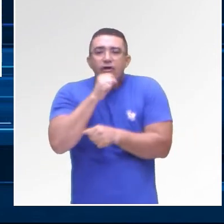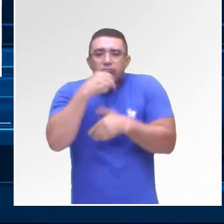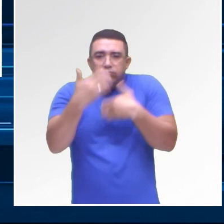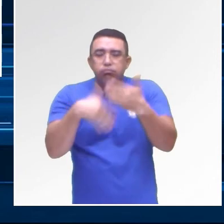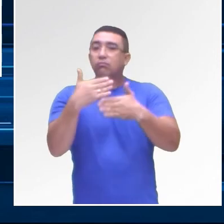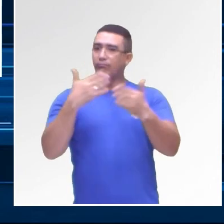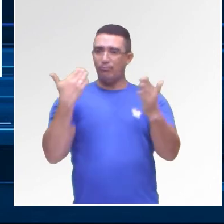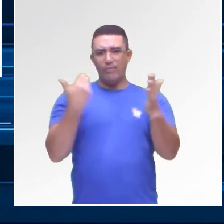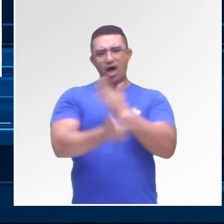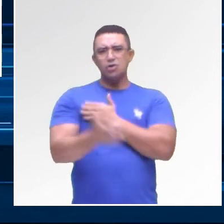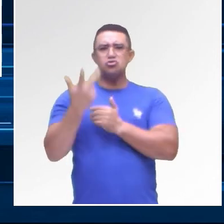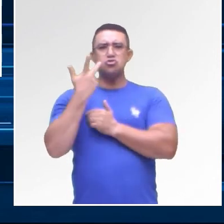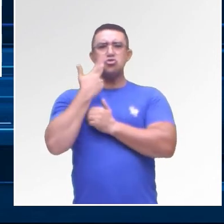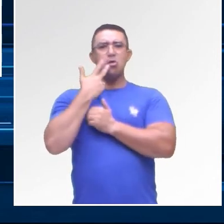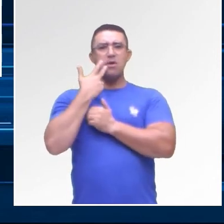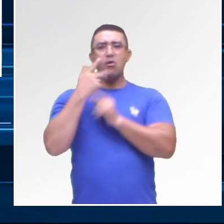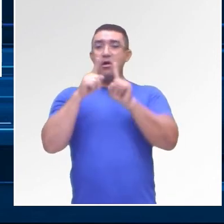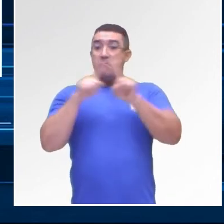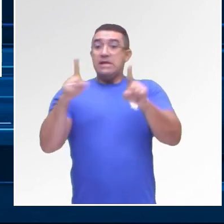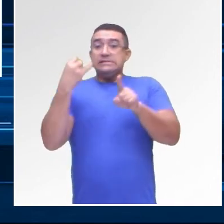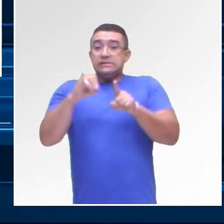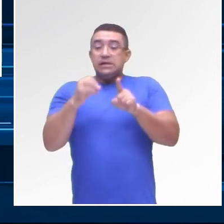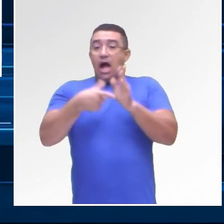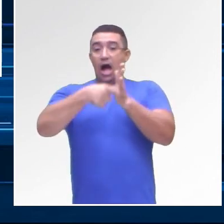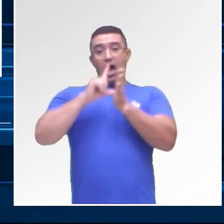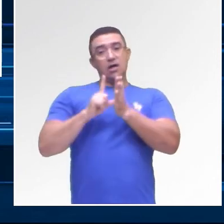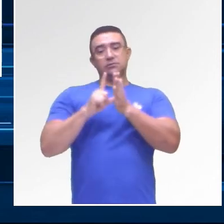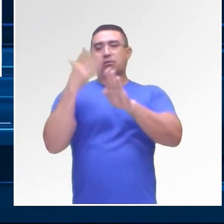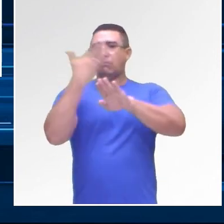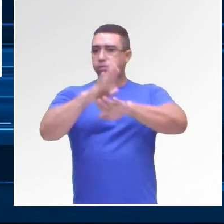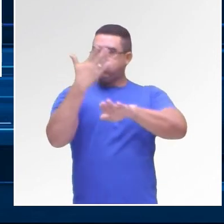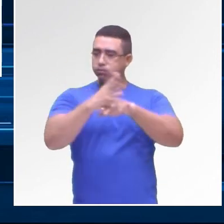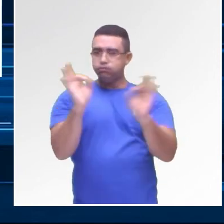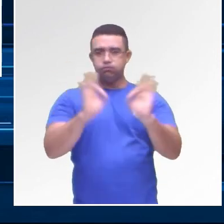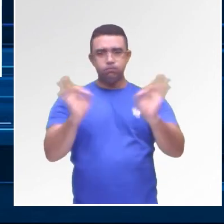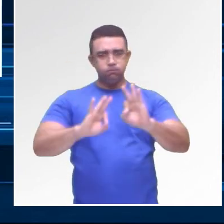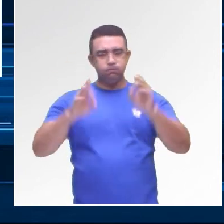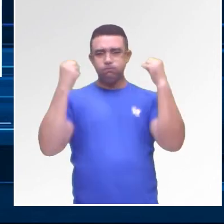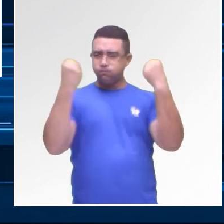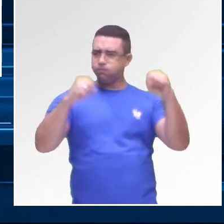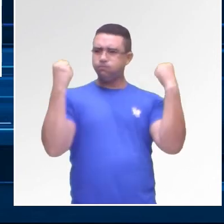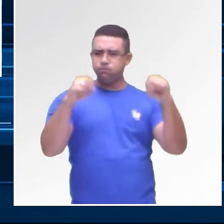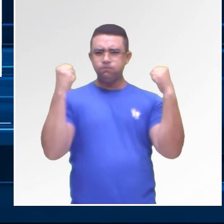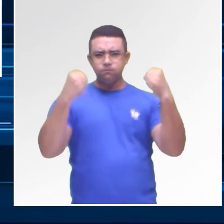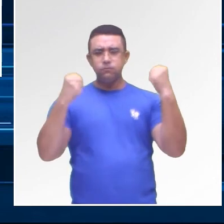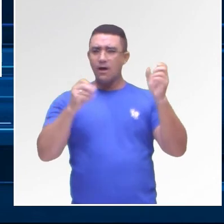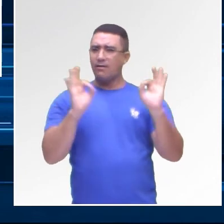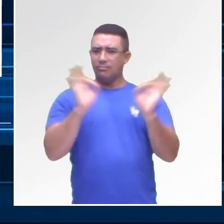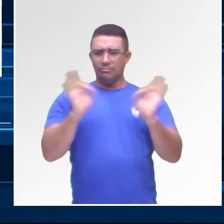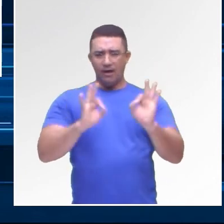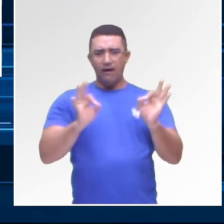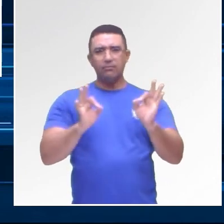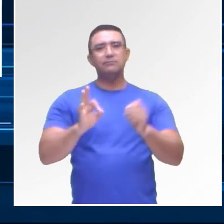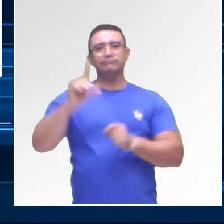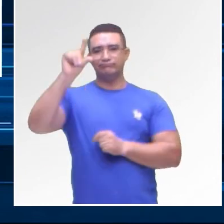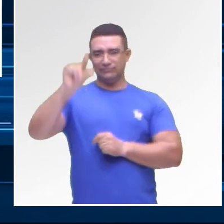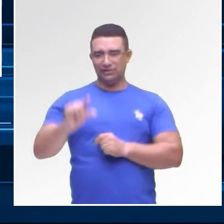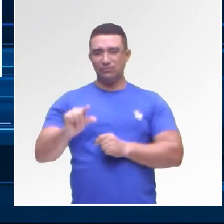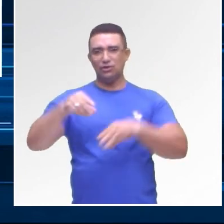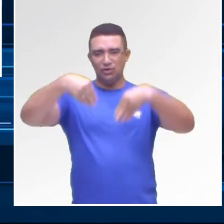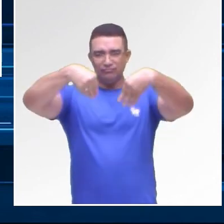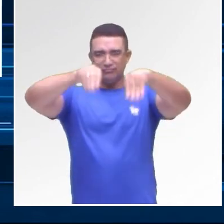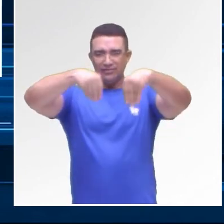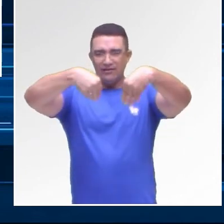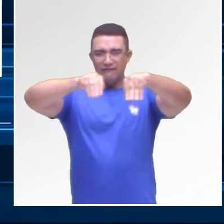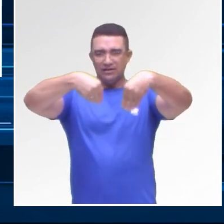gente não treinar, não fazer exercício físico, essa flexibilidade reduz ainda mais.